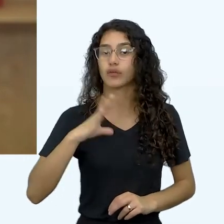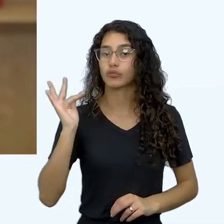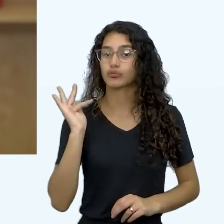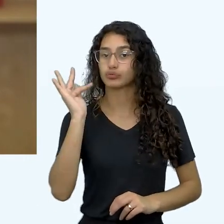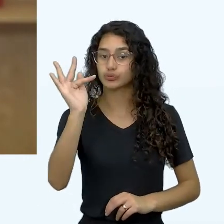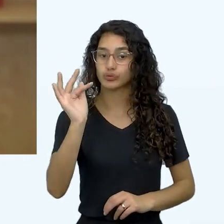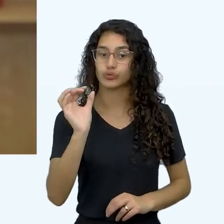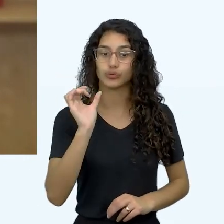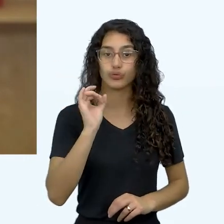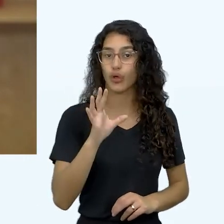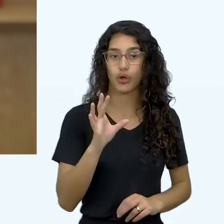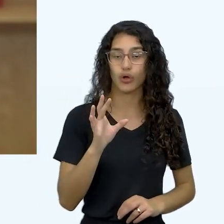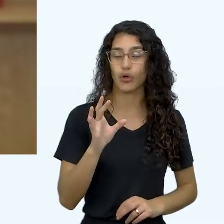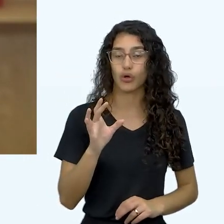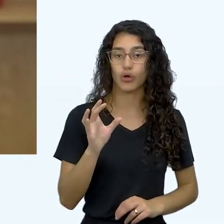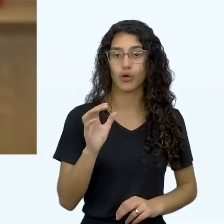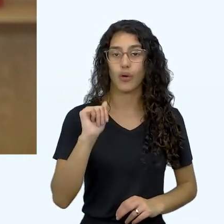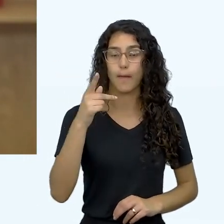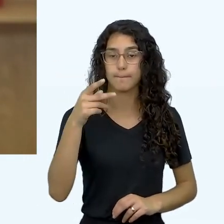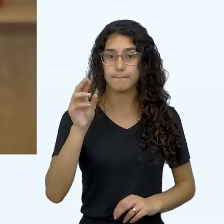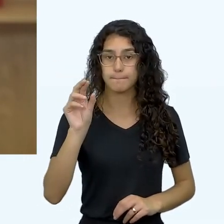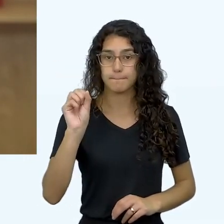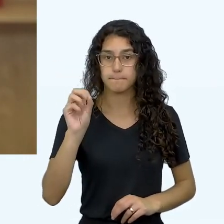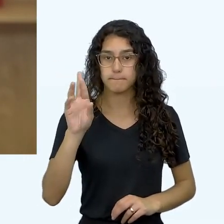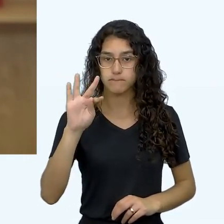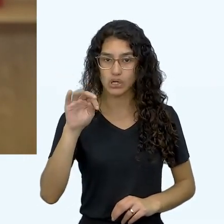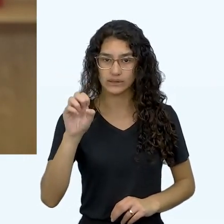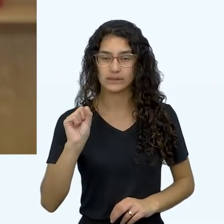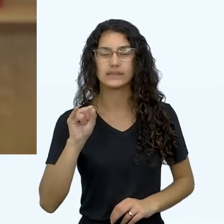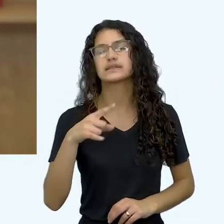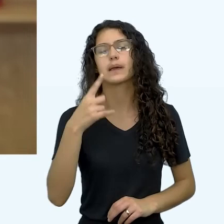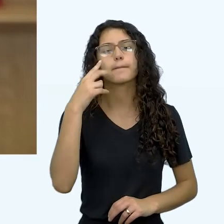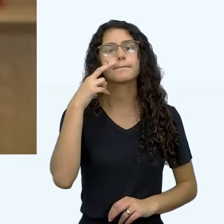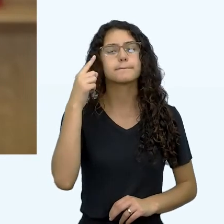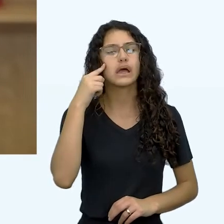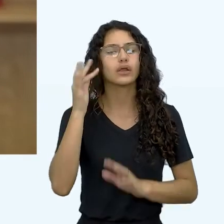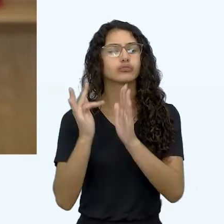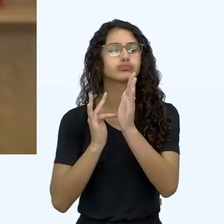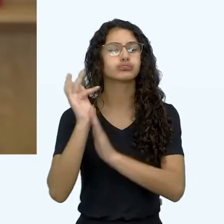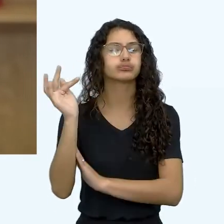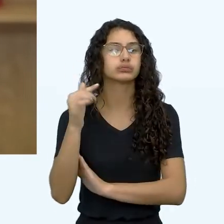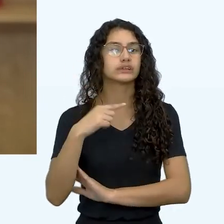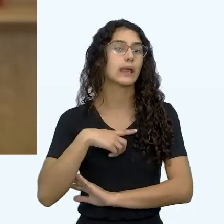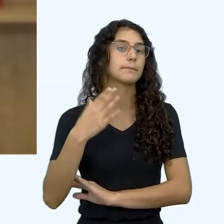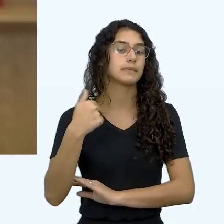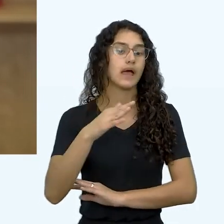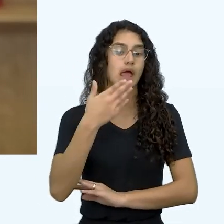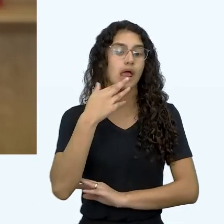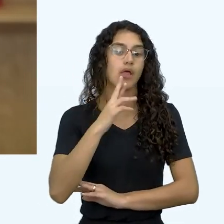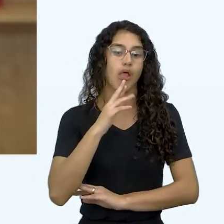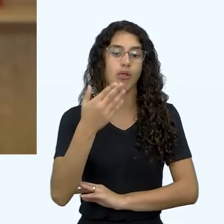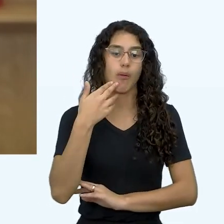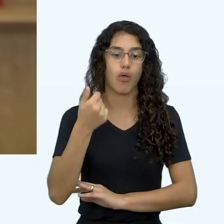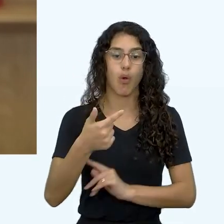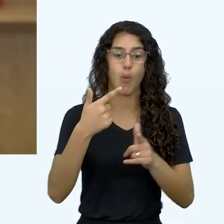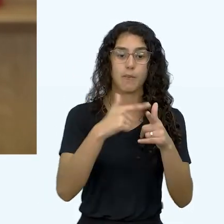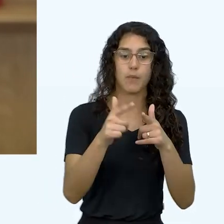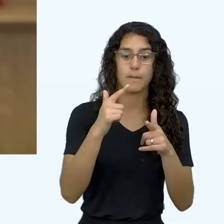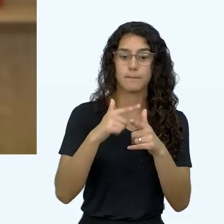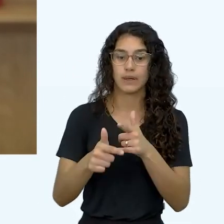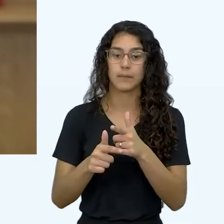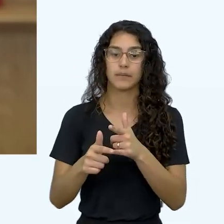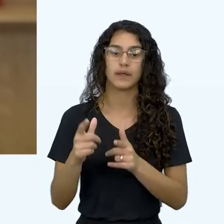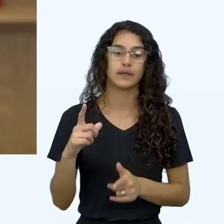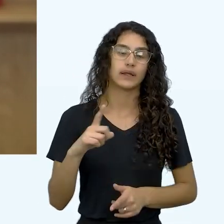futuro, só os seus aportes. Então, sempre que você pensa a longo prazo, você tem mais resultado. O problema são aquelas pessoas que pensam, mas